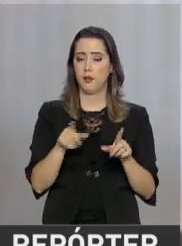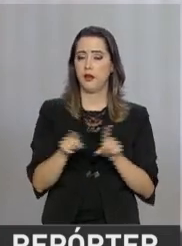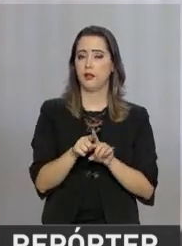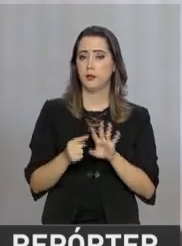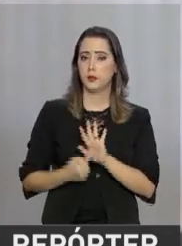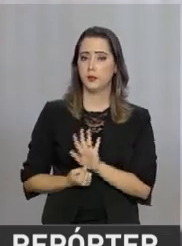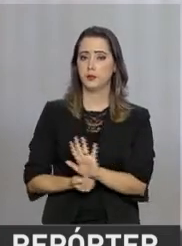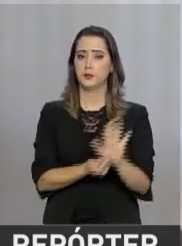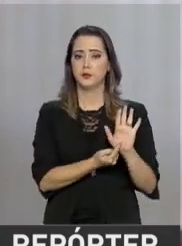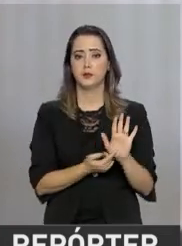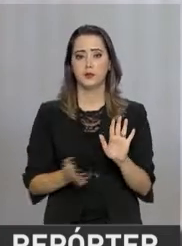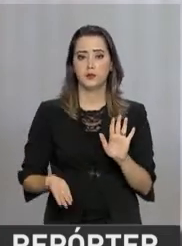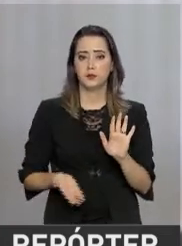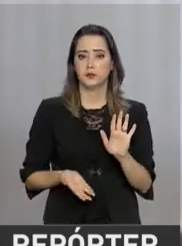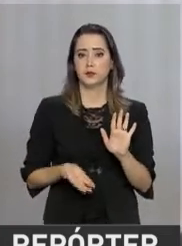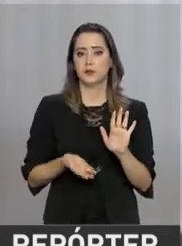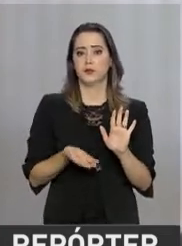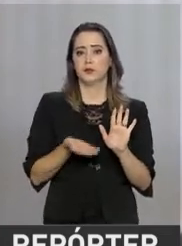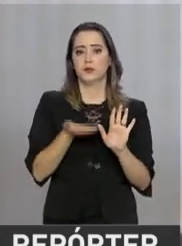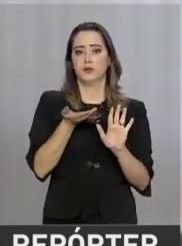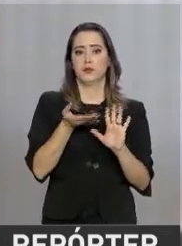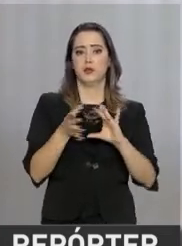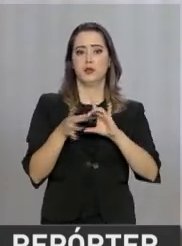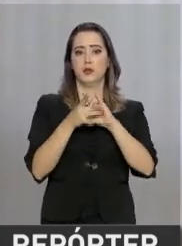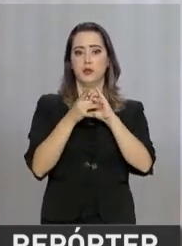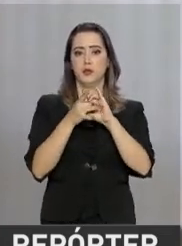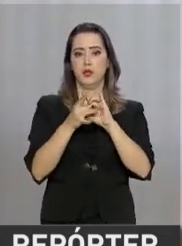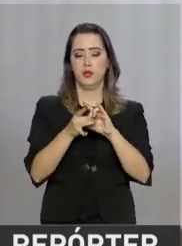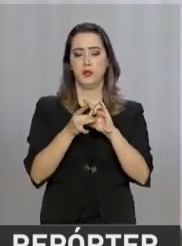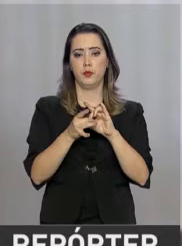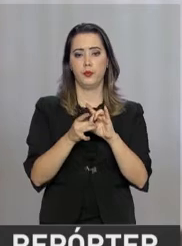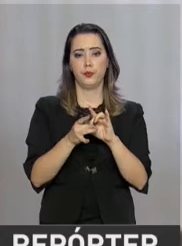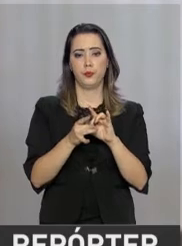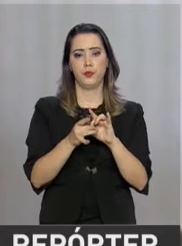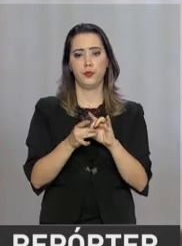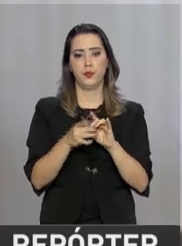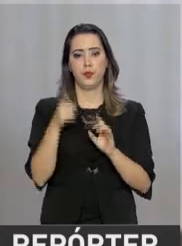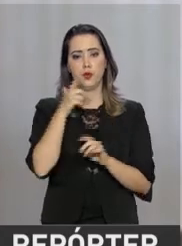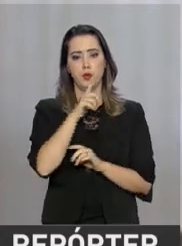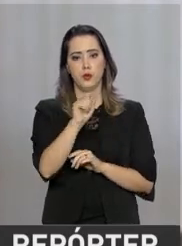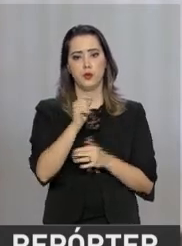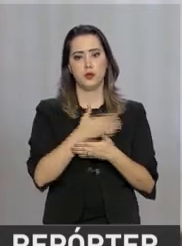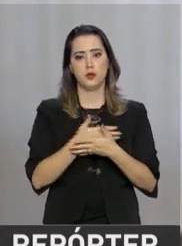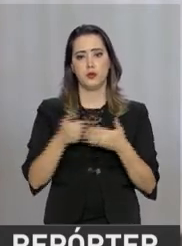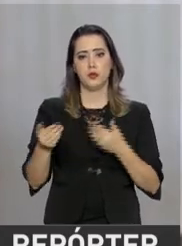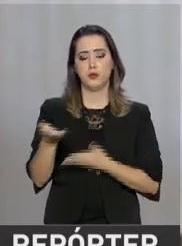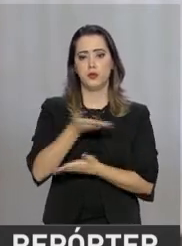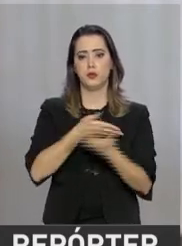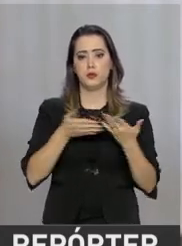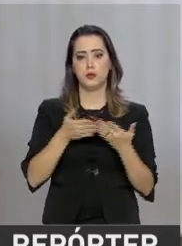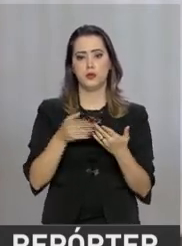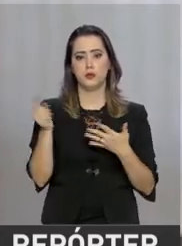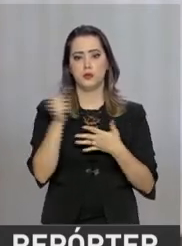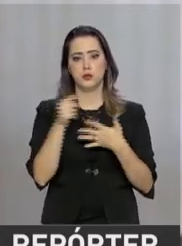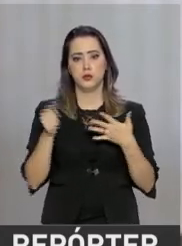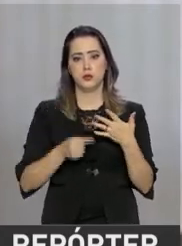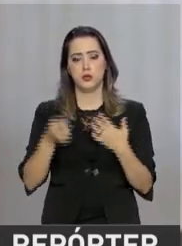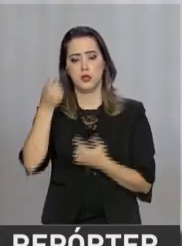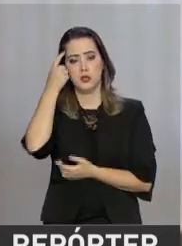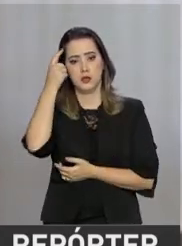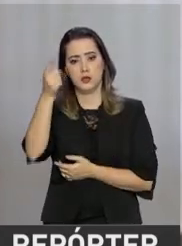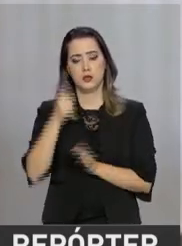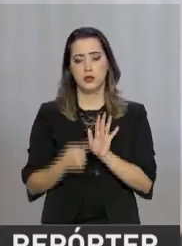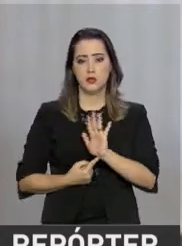serviu para elevar o nível de integração, conseguir uma melhor articulação entre as inteligências